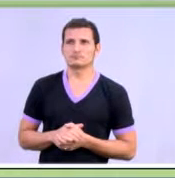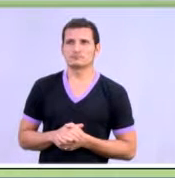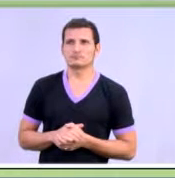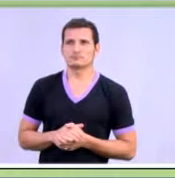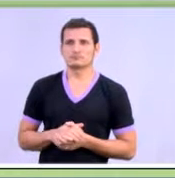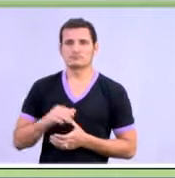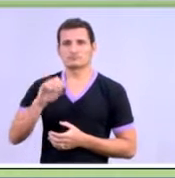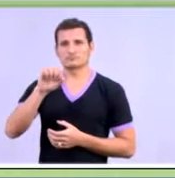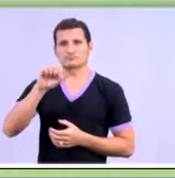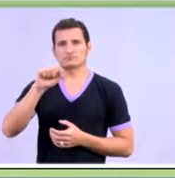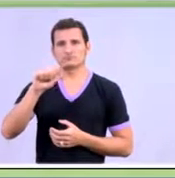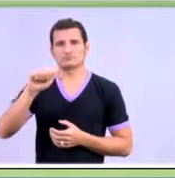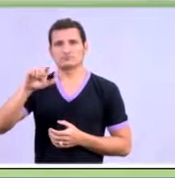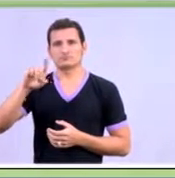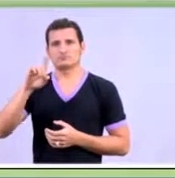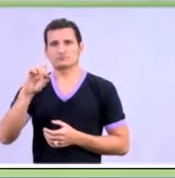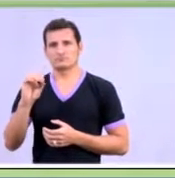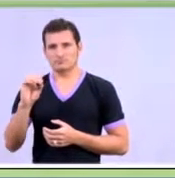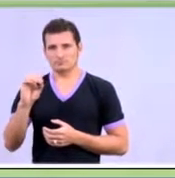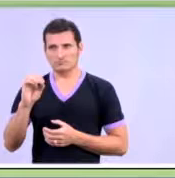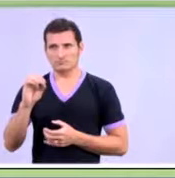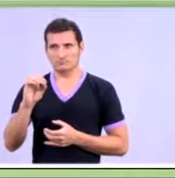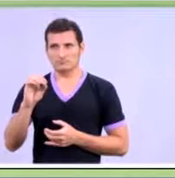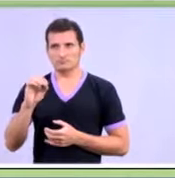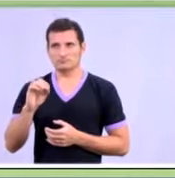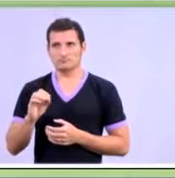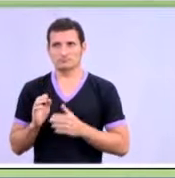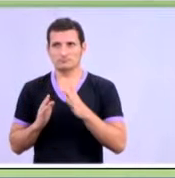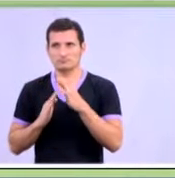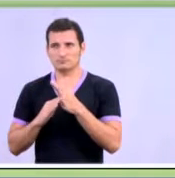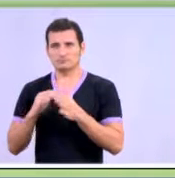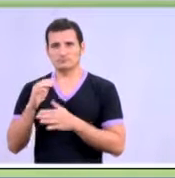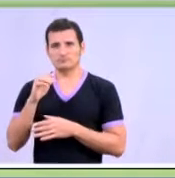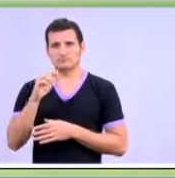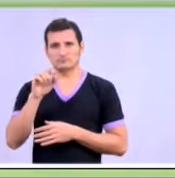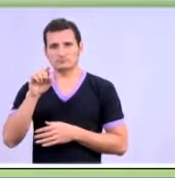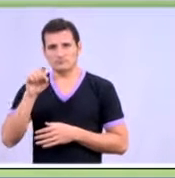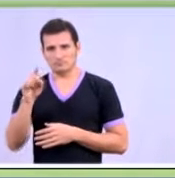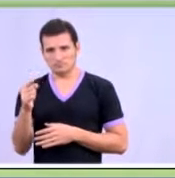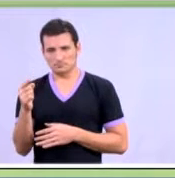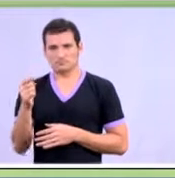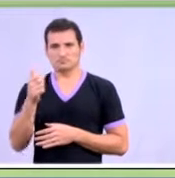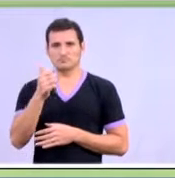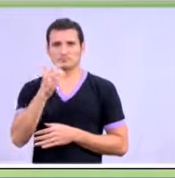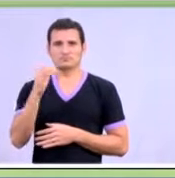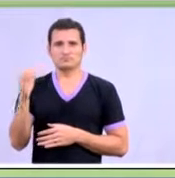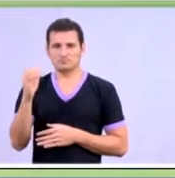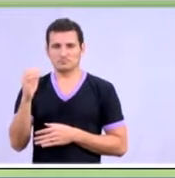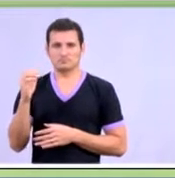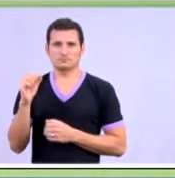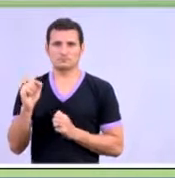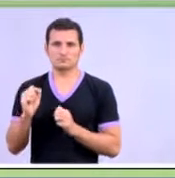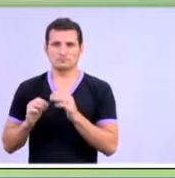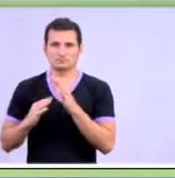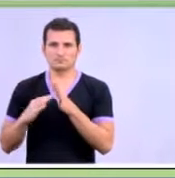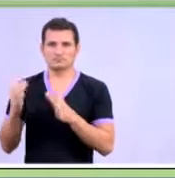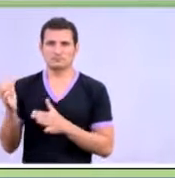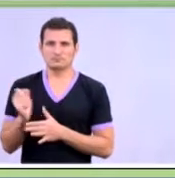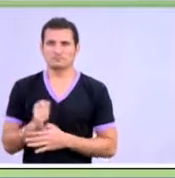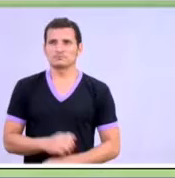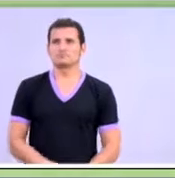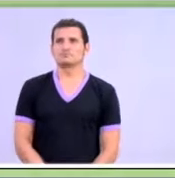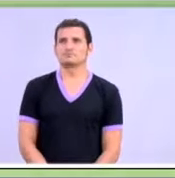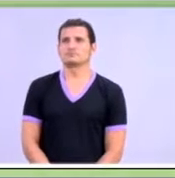que está positivo e mais o meu limite. Então o máximo que eu posso sacar é R$1.100. Como é que a gente